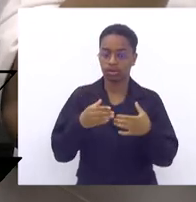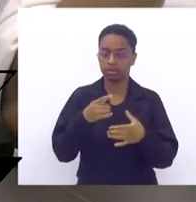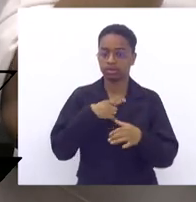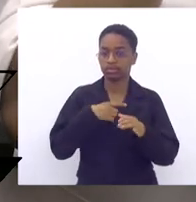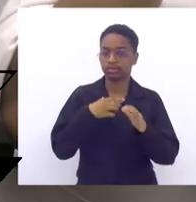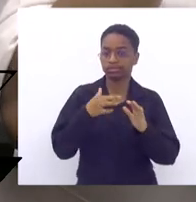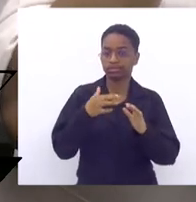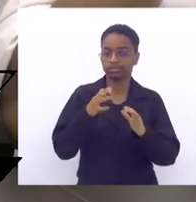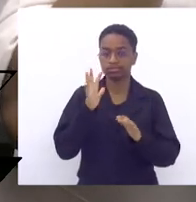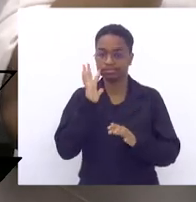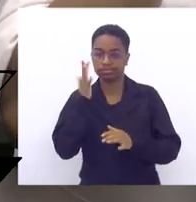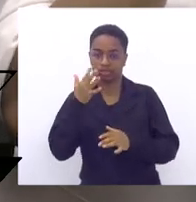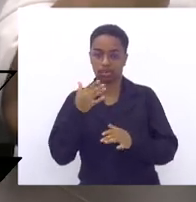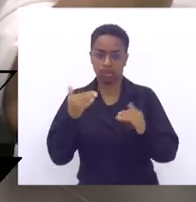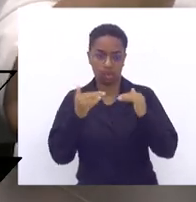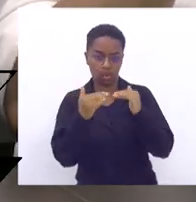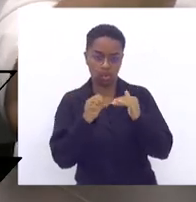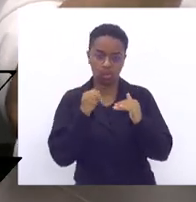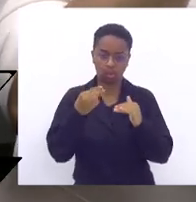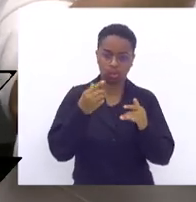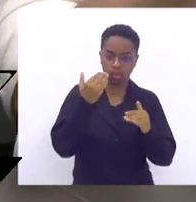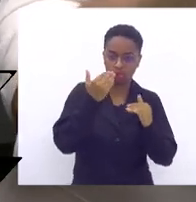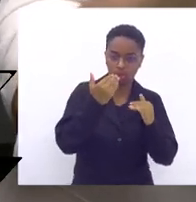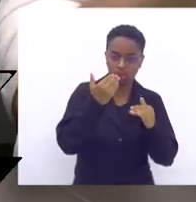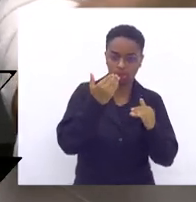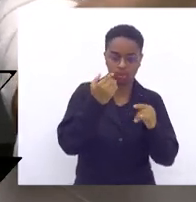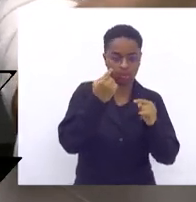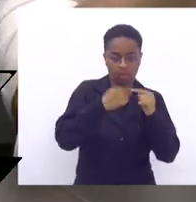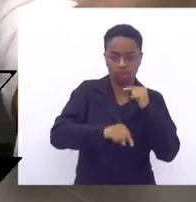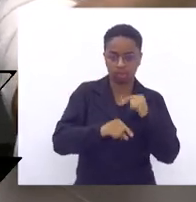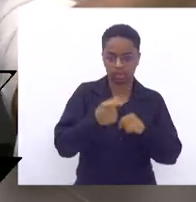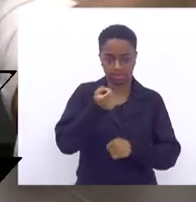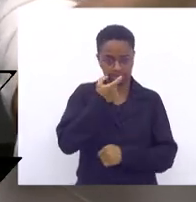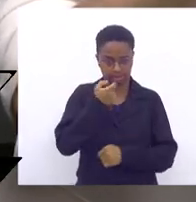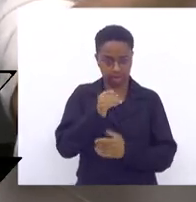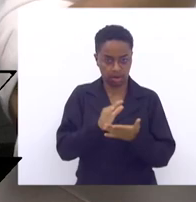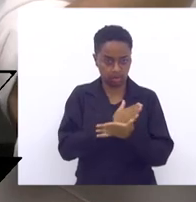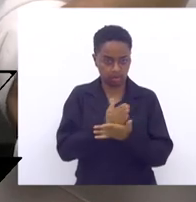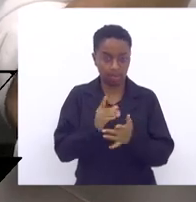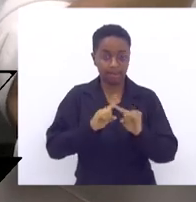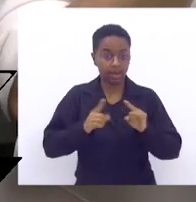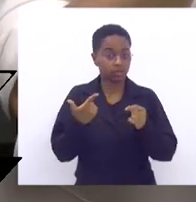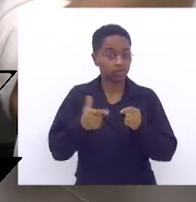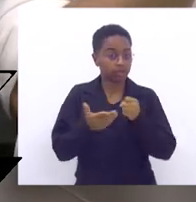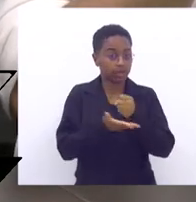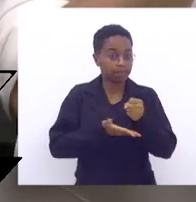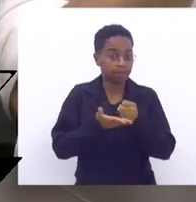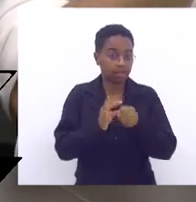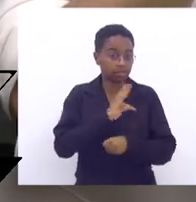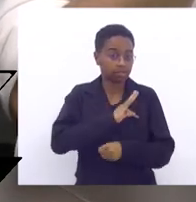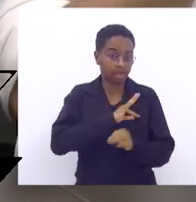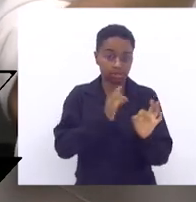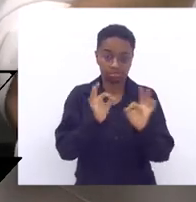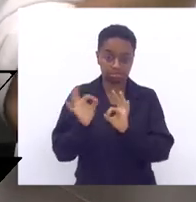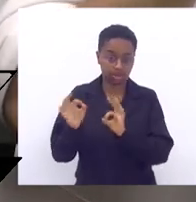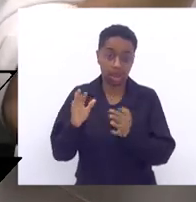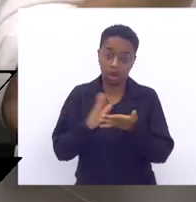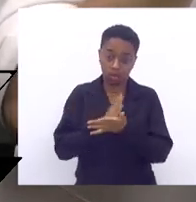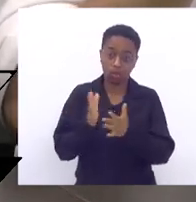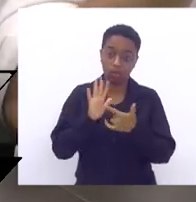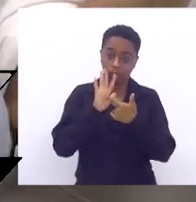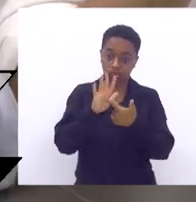a favor ou contra algum medicamento sem base técnica. Algumas se mostraram depois completamente